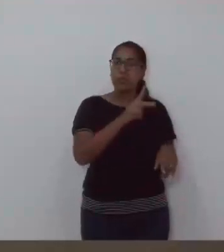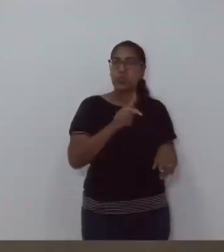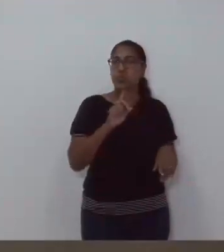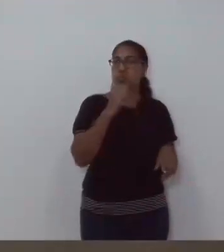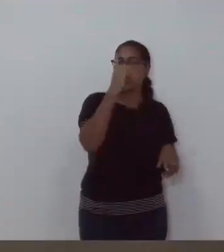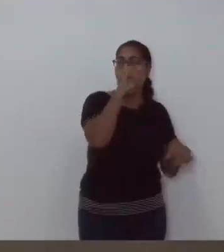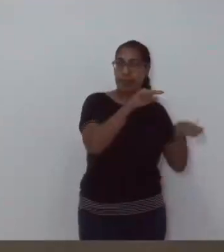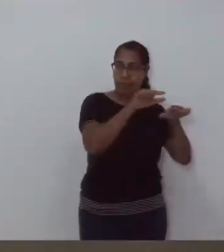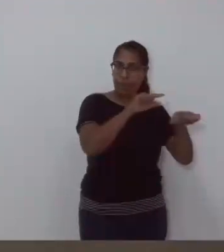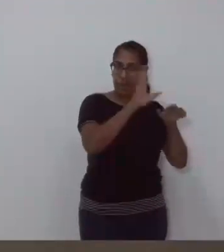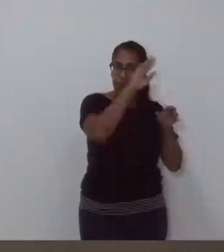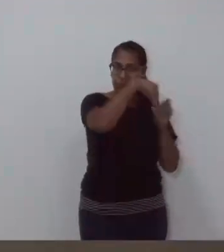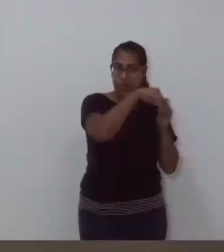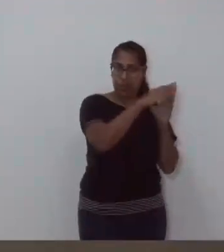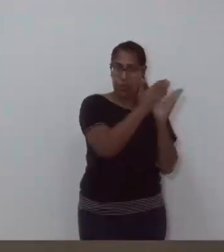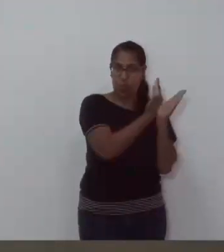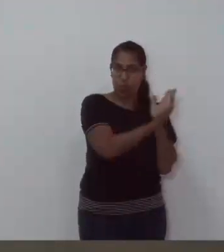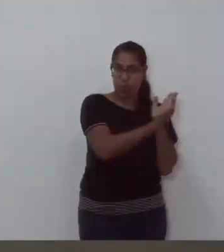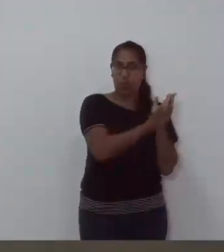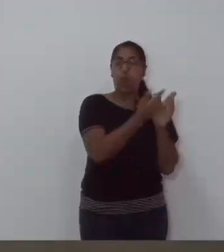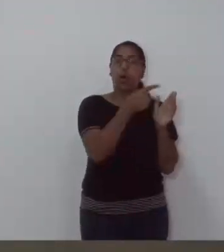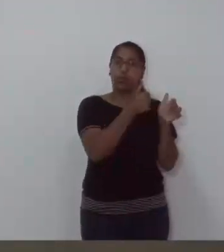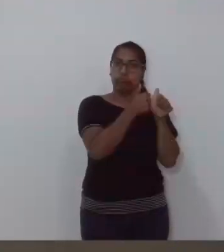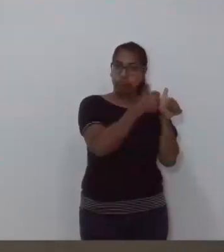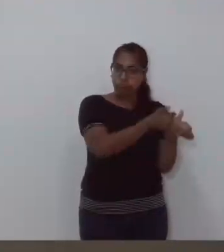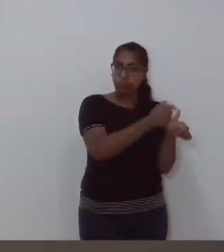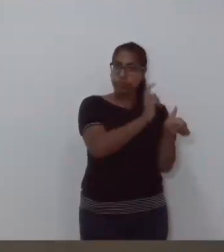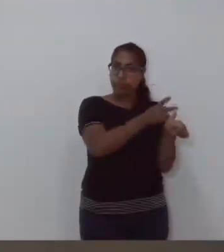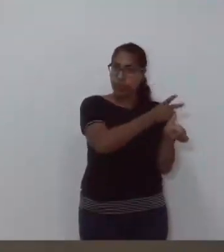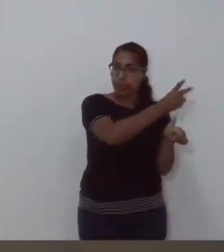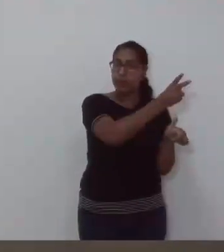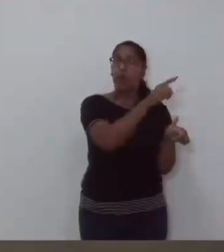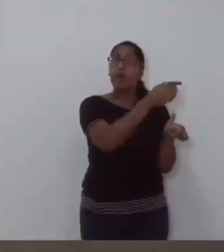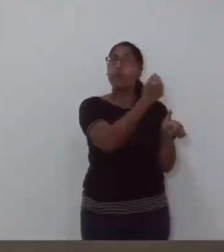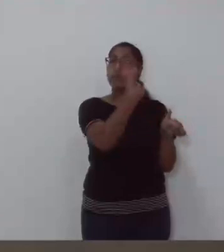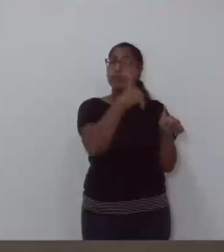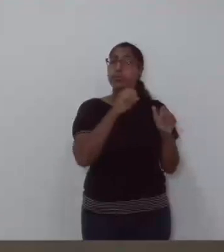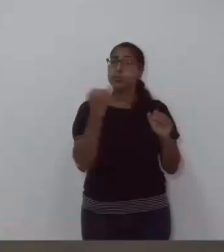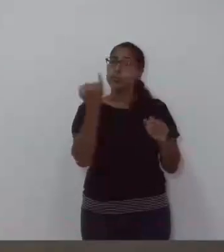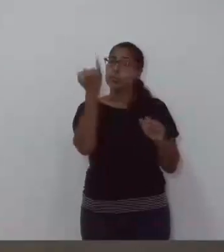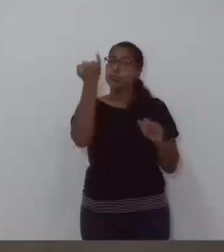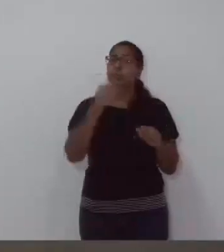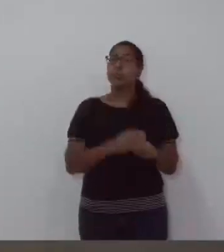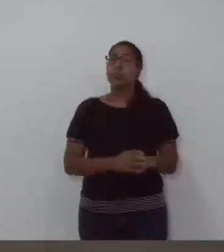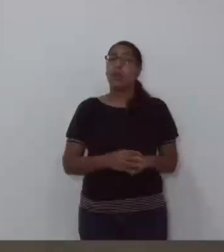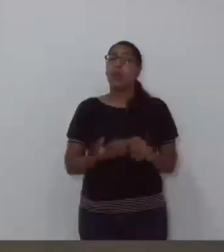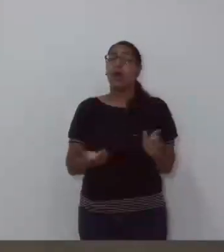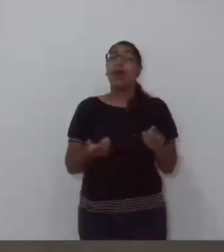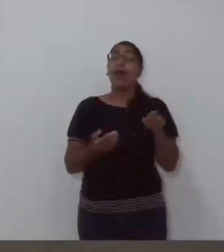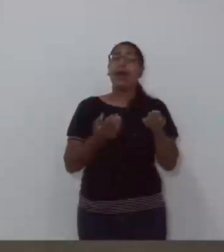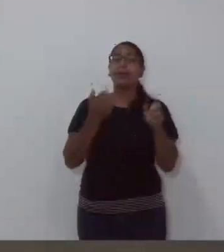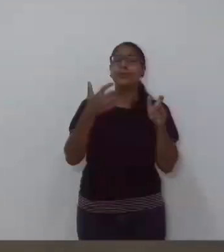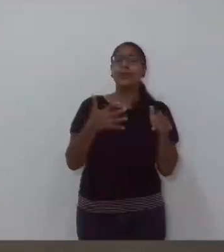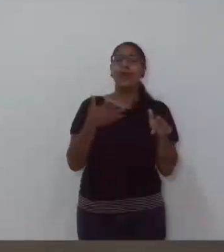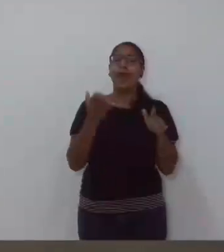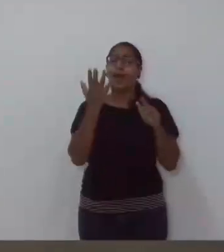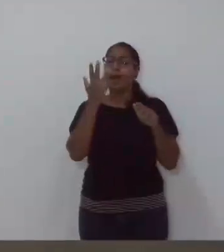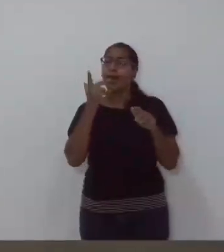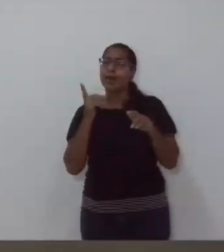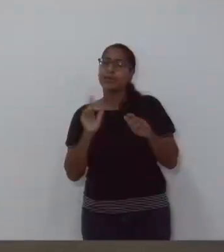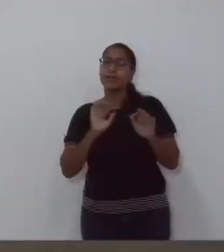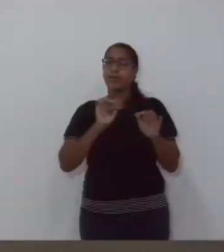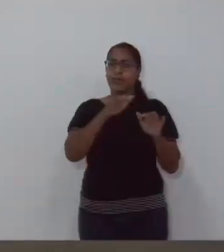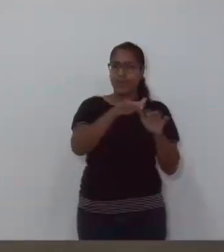que trabalham, que fazem o trabalho de acompanhamento, né? Porque, de fato, quando me fala, olha, tem 250 crianças que a